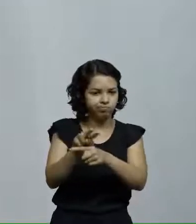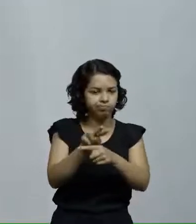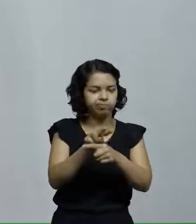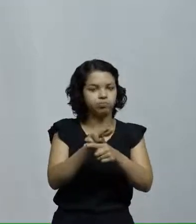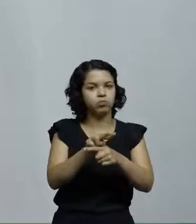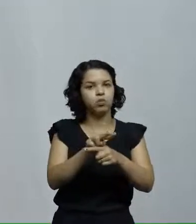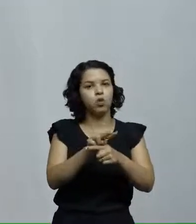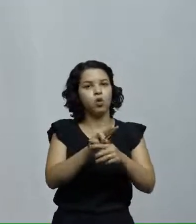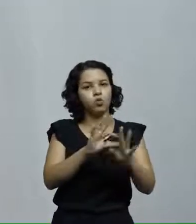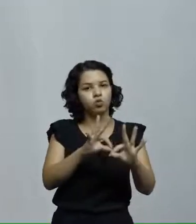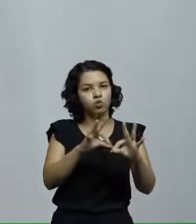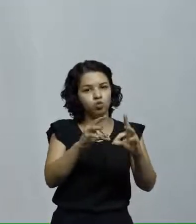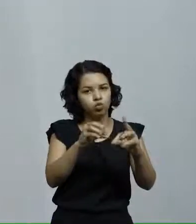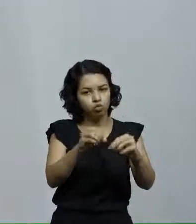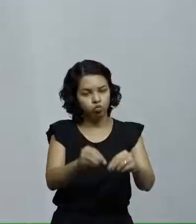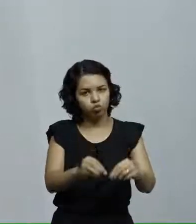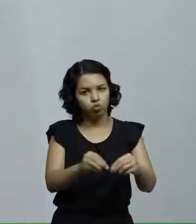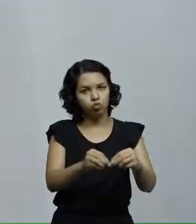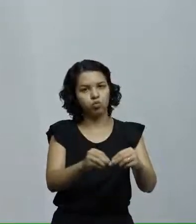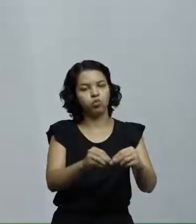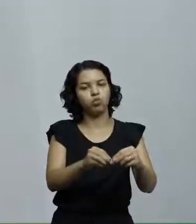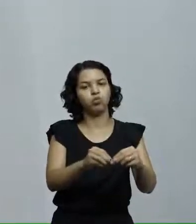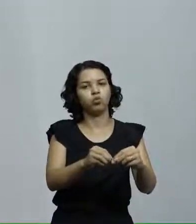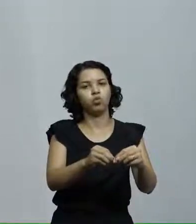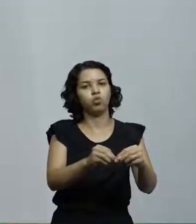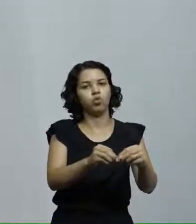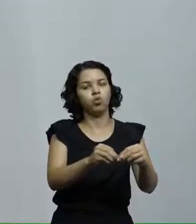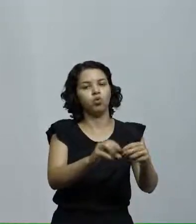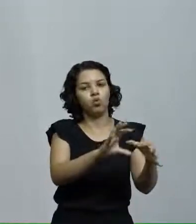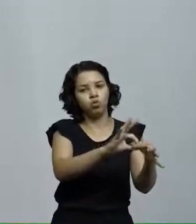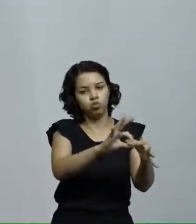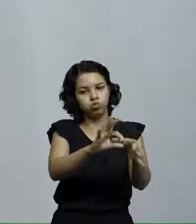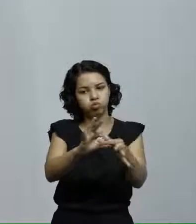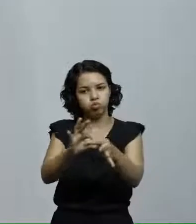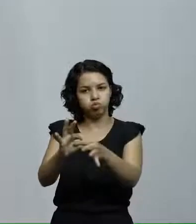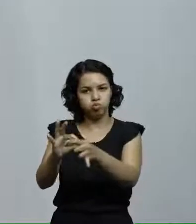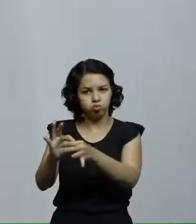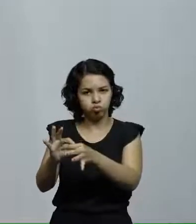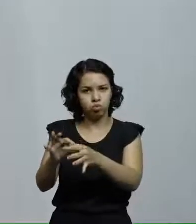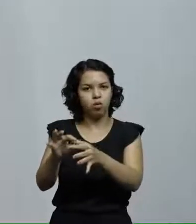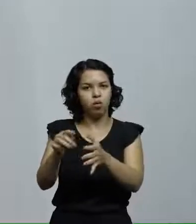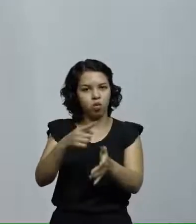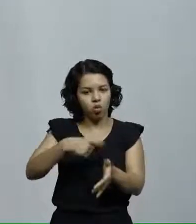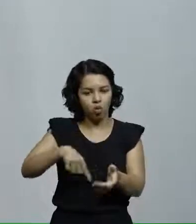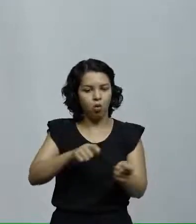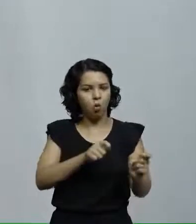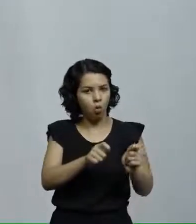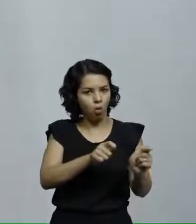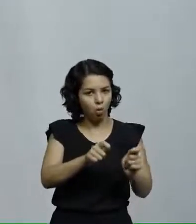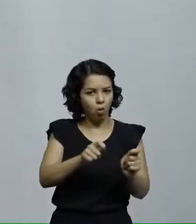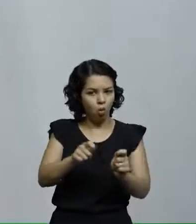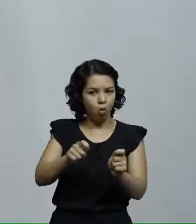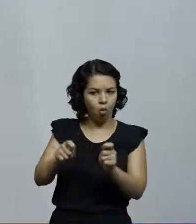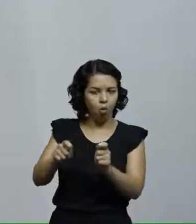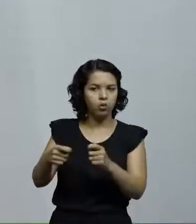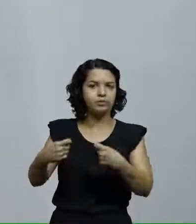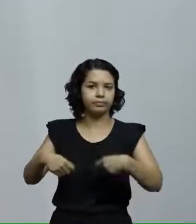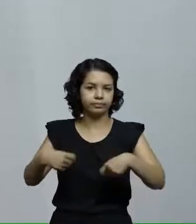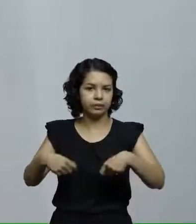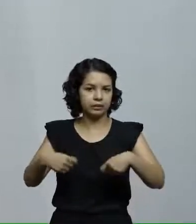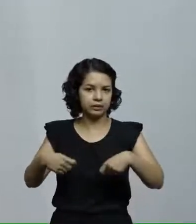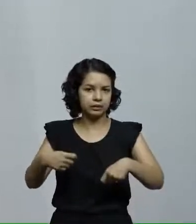representa em termos de medidas, né, que tenha que ter realmente um controle exato. E aí eu posso citar aqui as